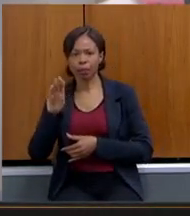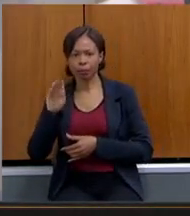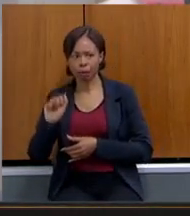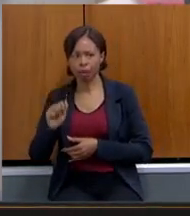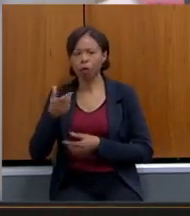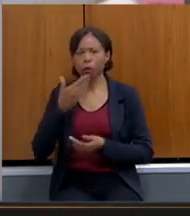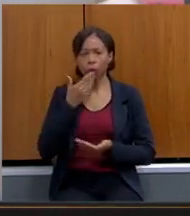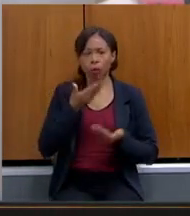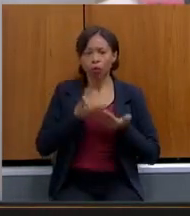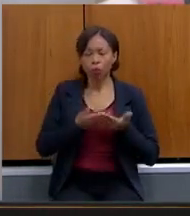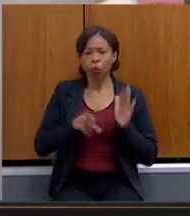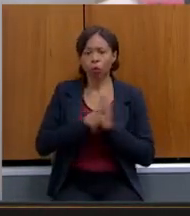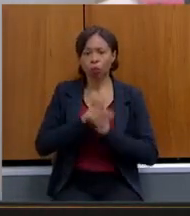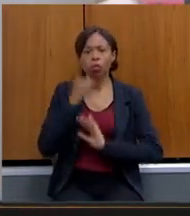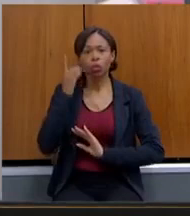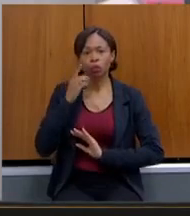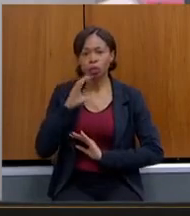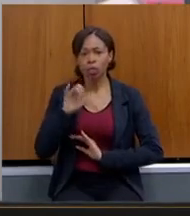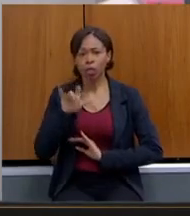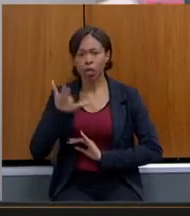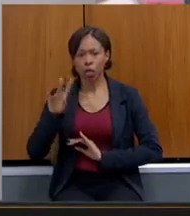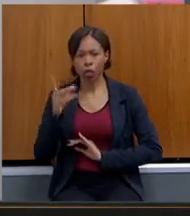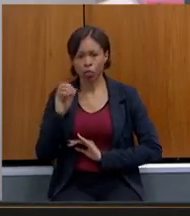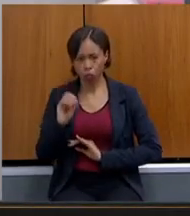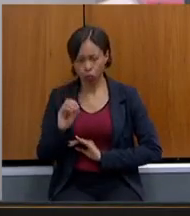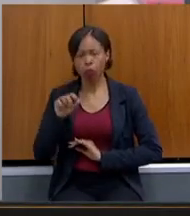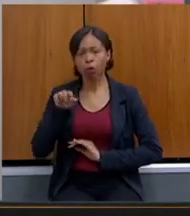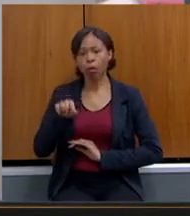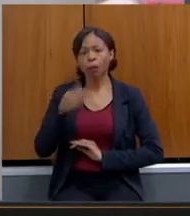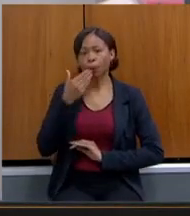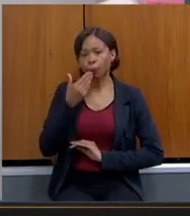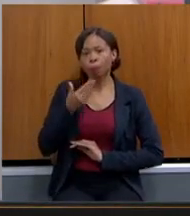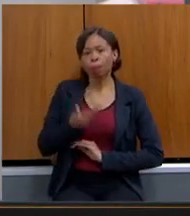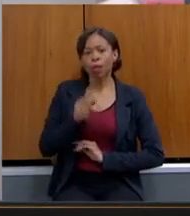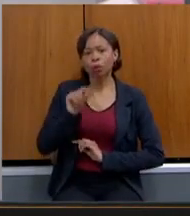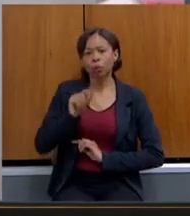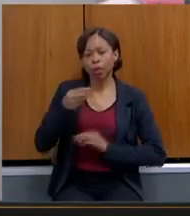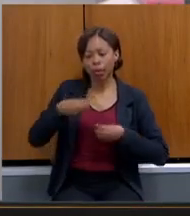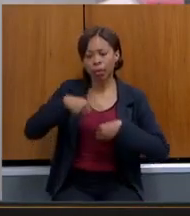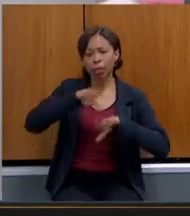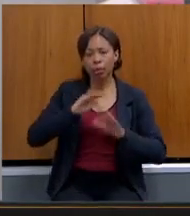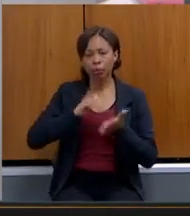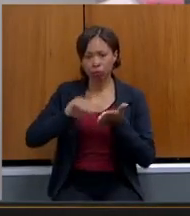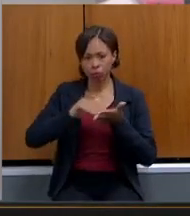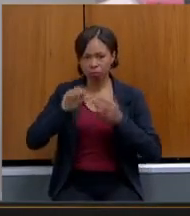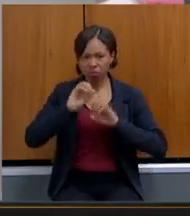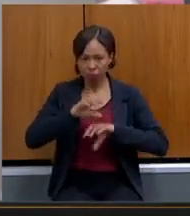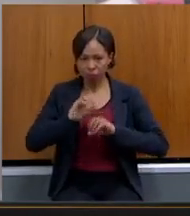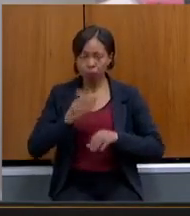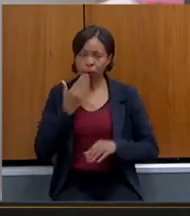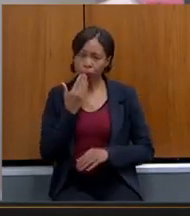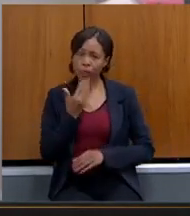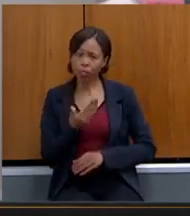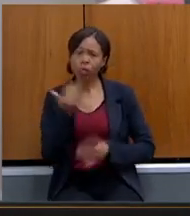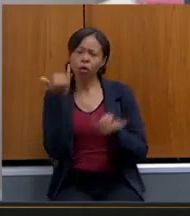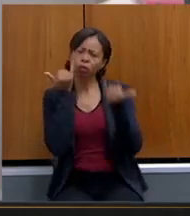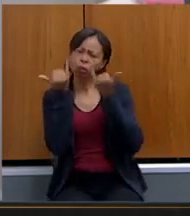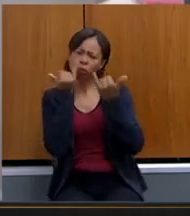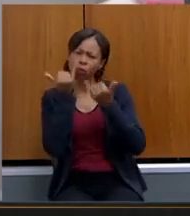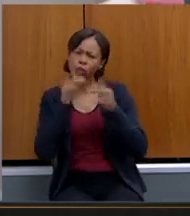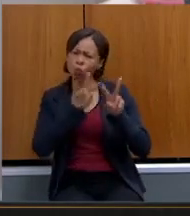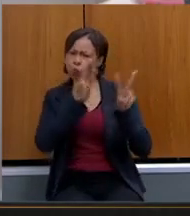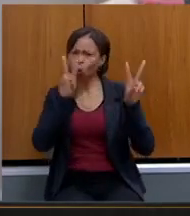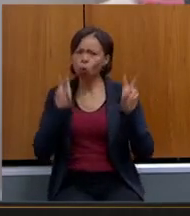requerimento de autoria do deputado celinho do sinttrocel requer que seja encaminhado à Secretaria de Estado da Educação pedido de informações